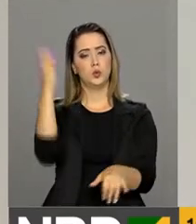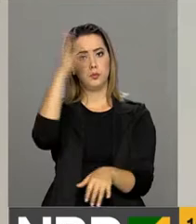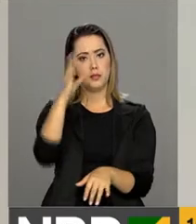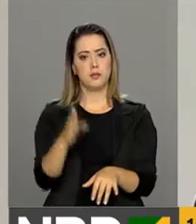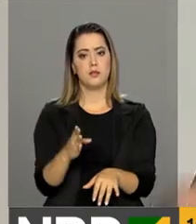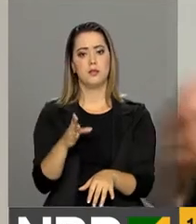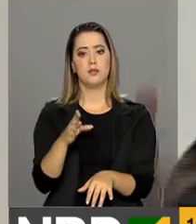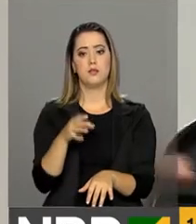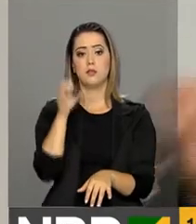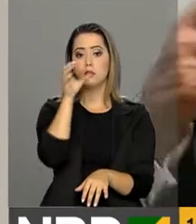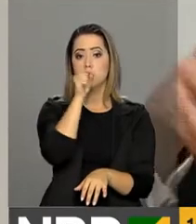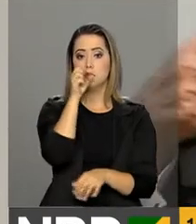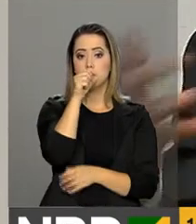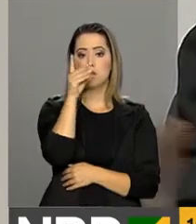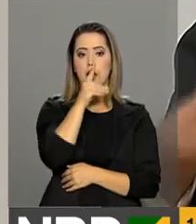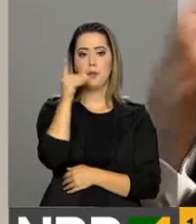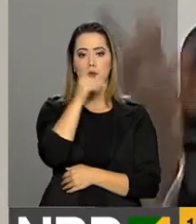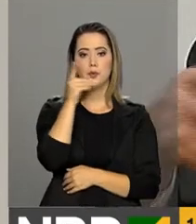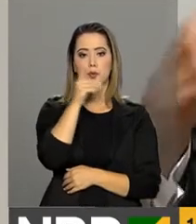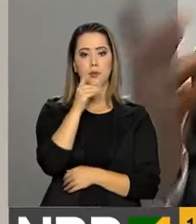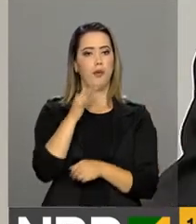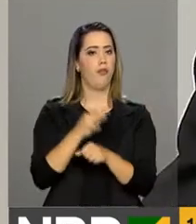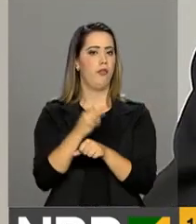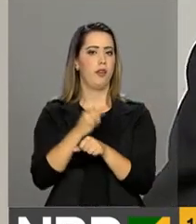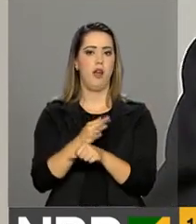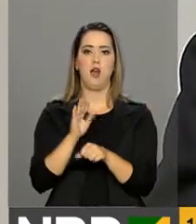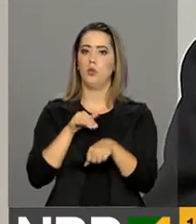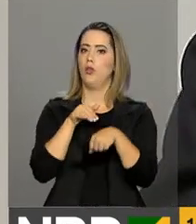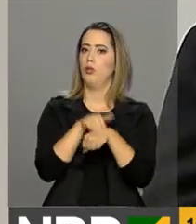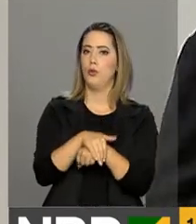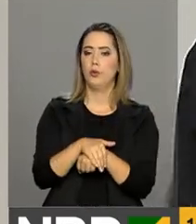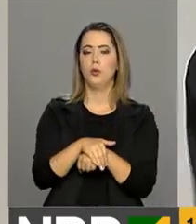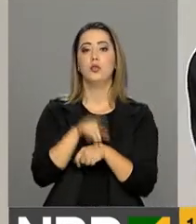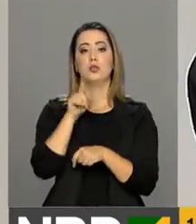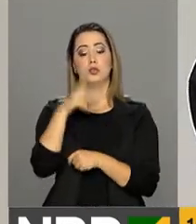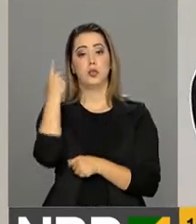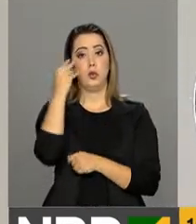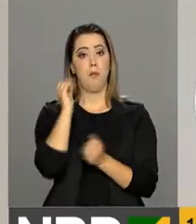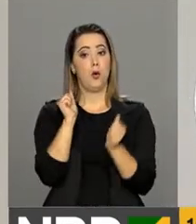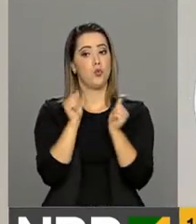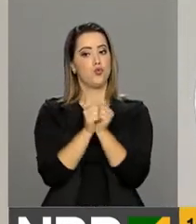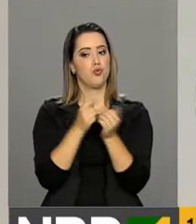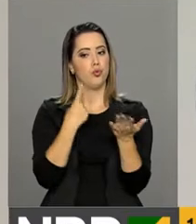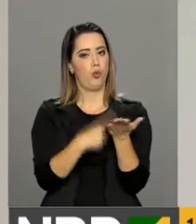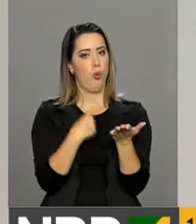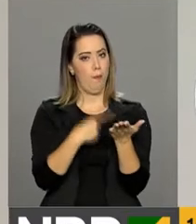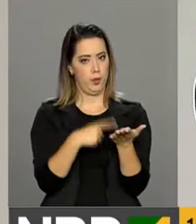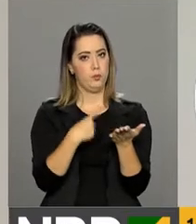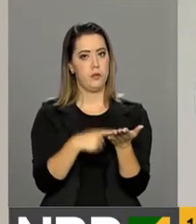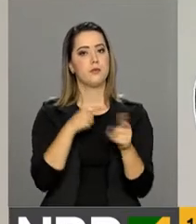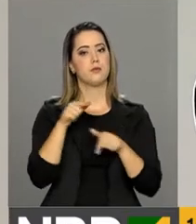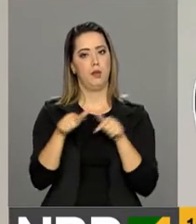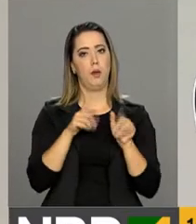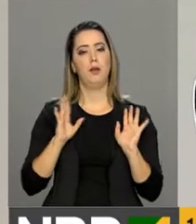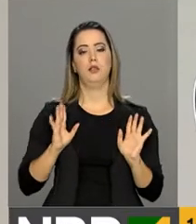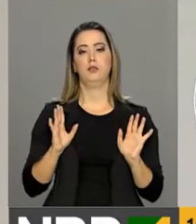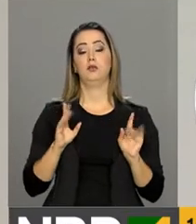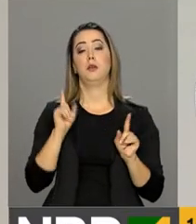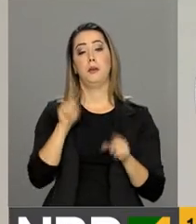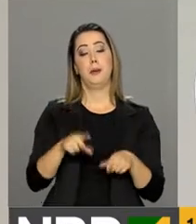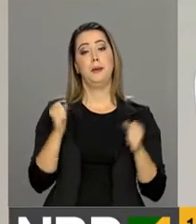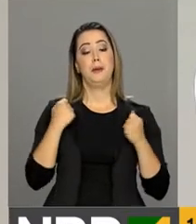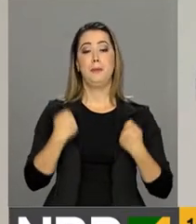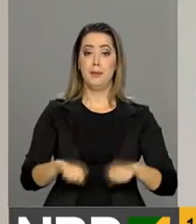é os sábados domingos e feriados à noite naturalmente com acordos trabalhistas que são viáveis